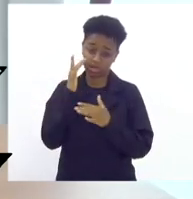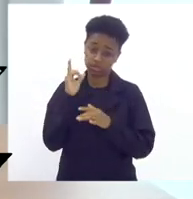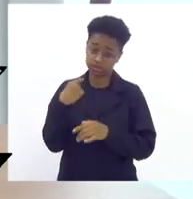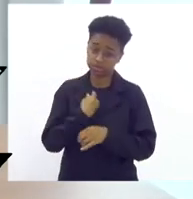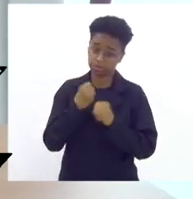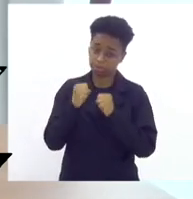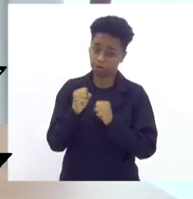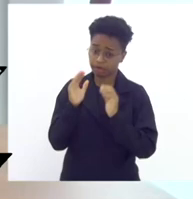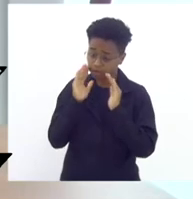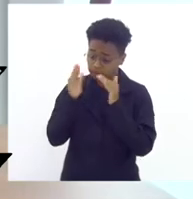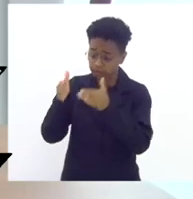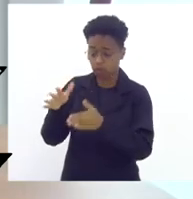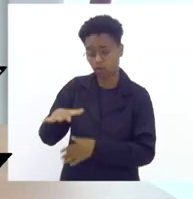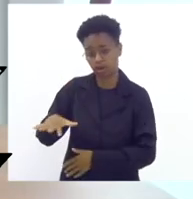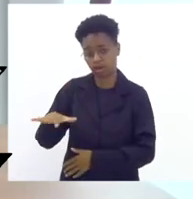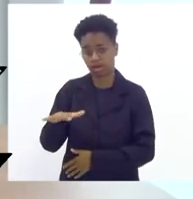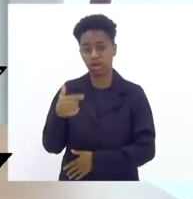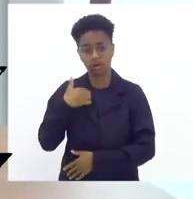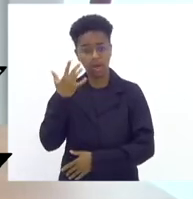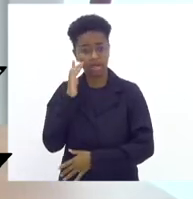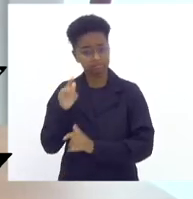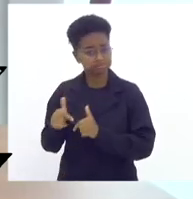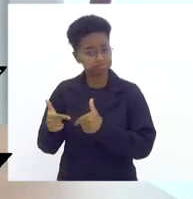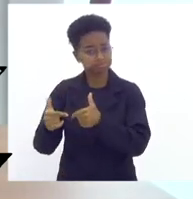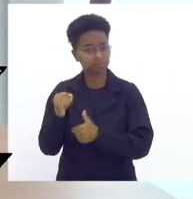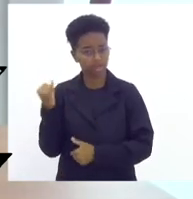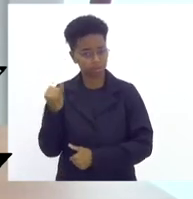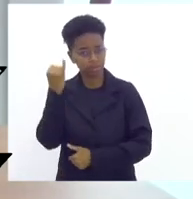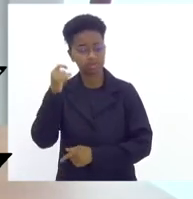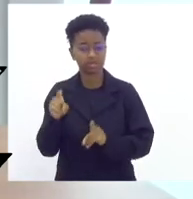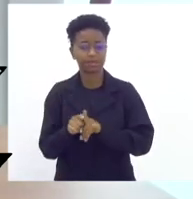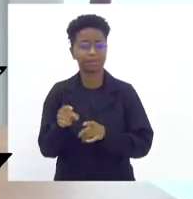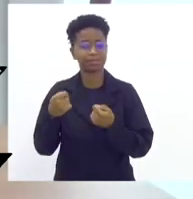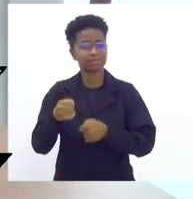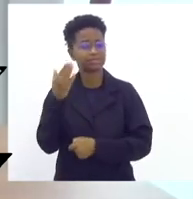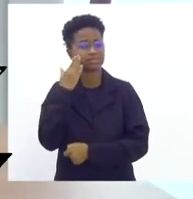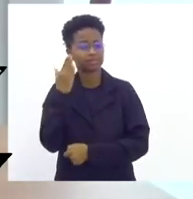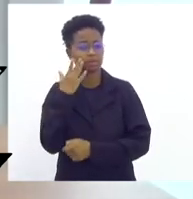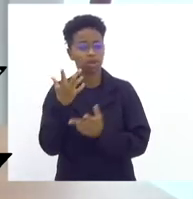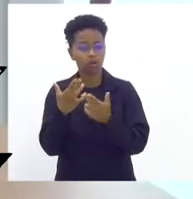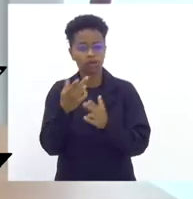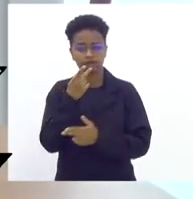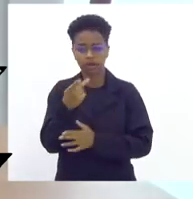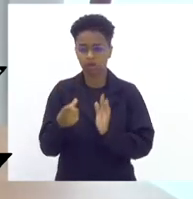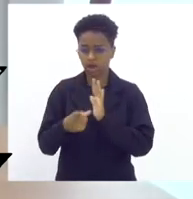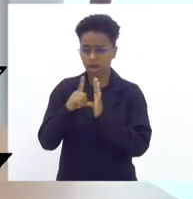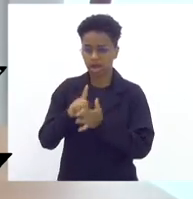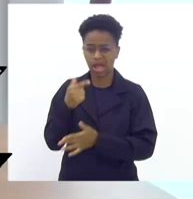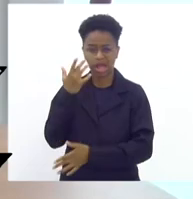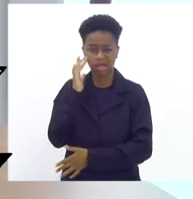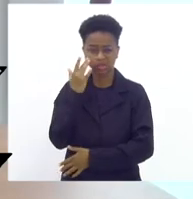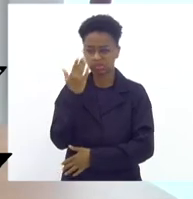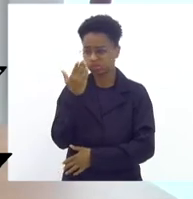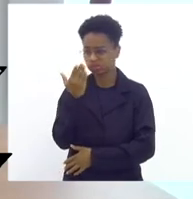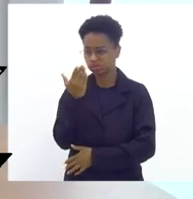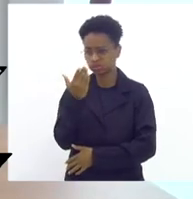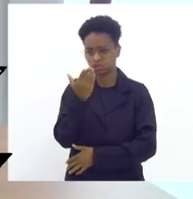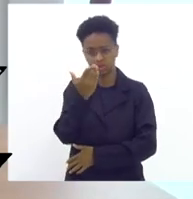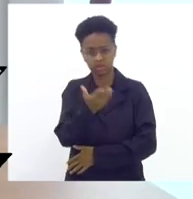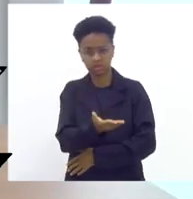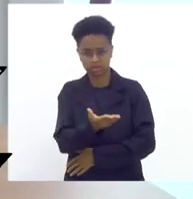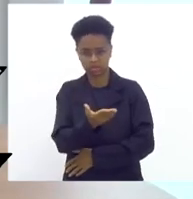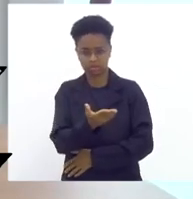né Eu acho que isso é uma iniciativa muito importante e de saber também como foi falado aqui salvando pelo Senhor